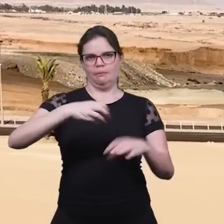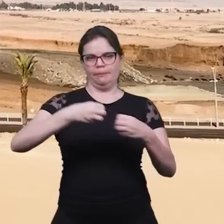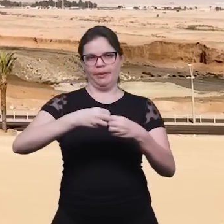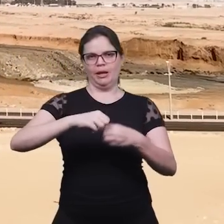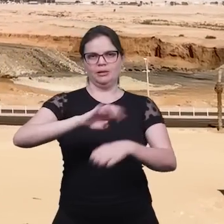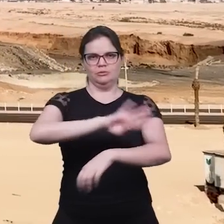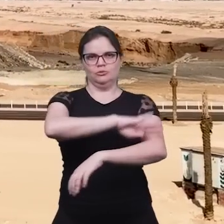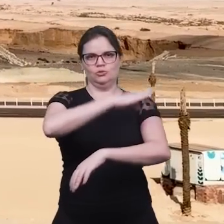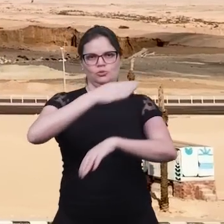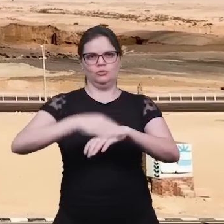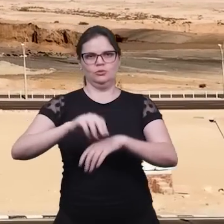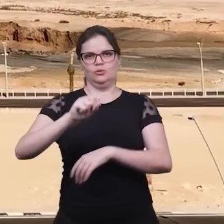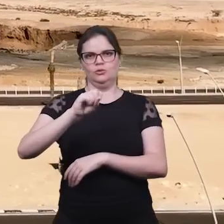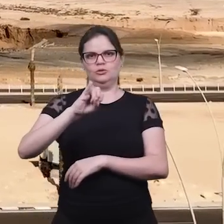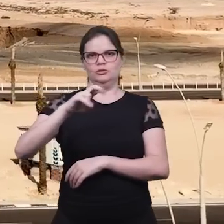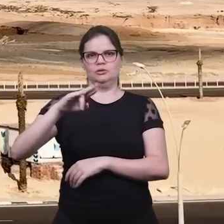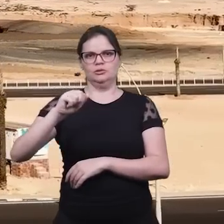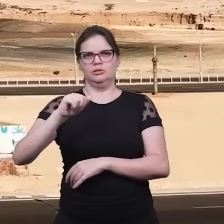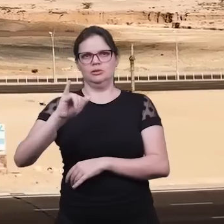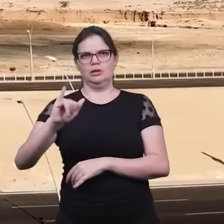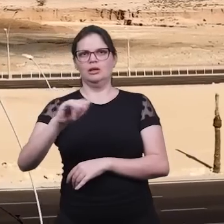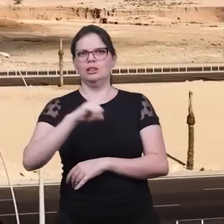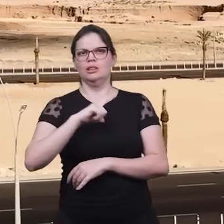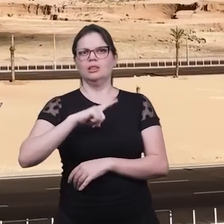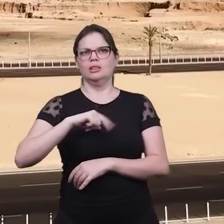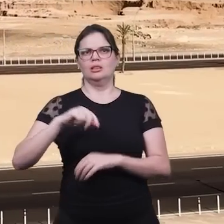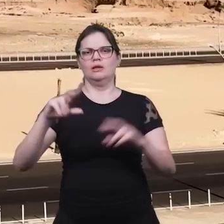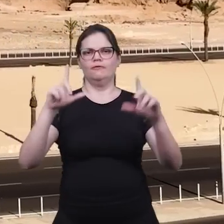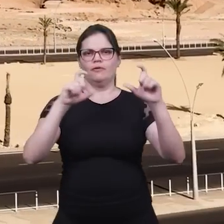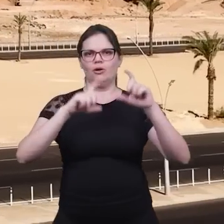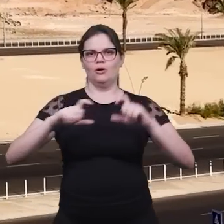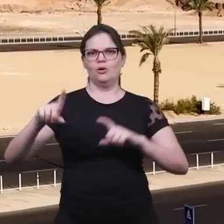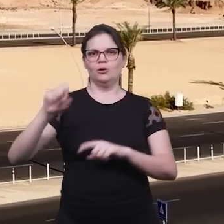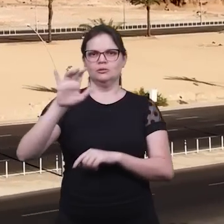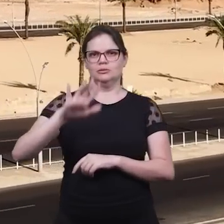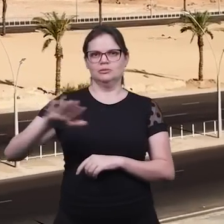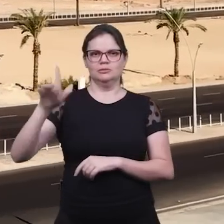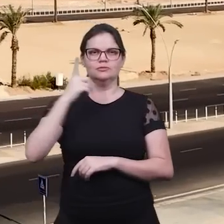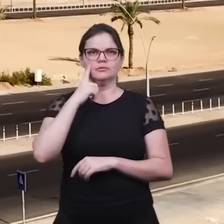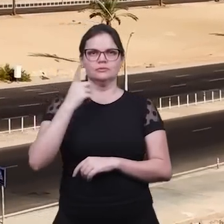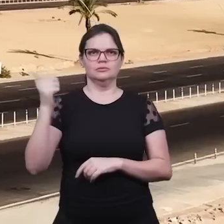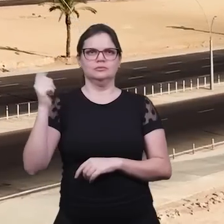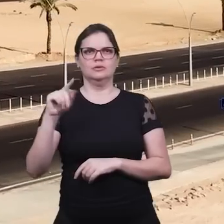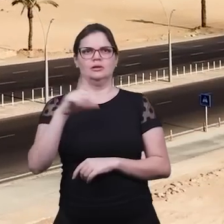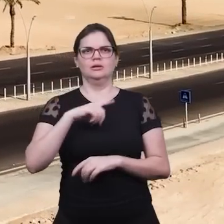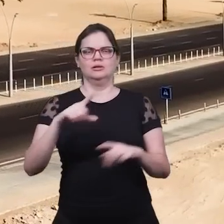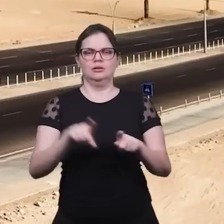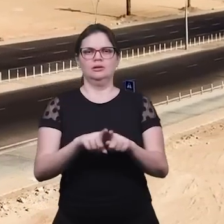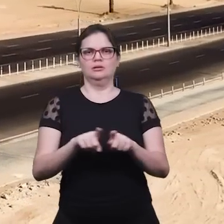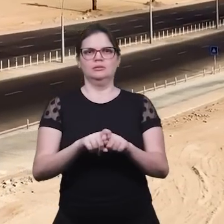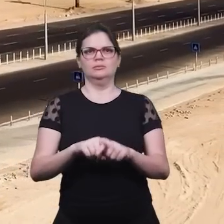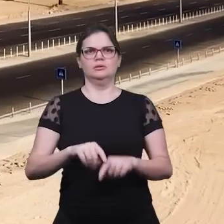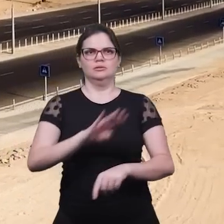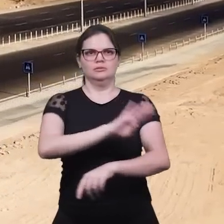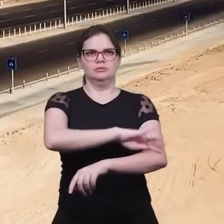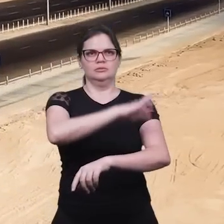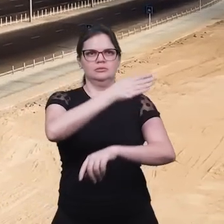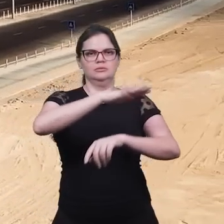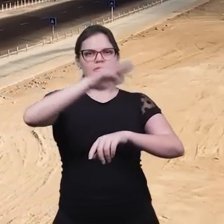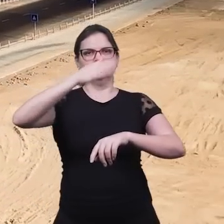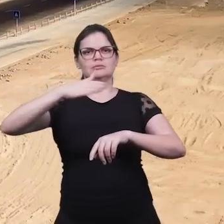Sinai, é uma região bem montanhosa, ao contrário do que muita gente pensa, que é o deserto, aquela